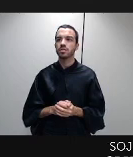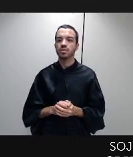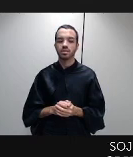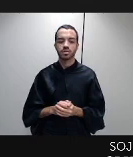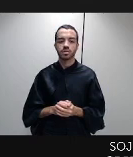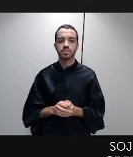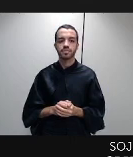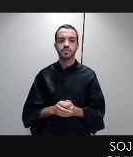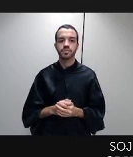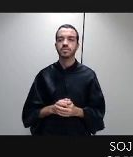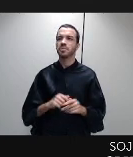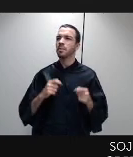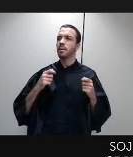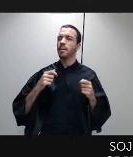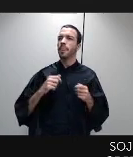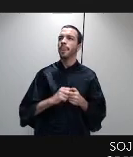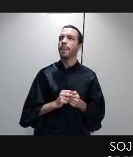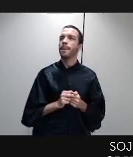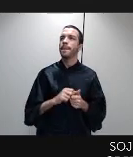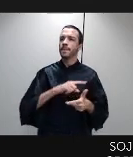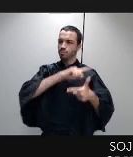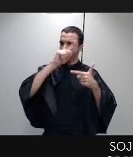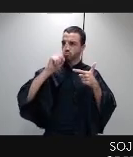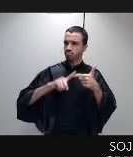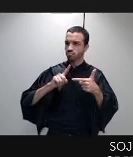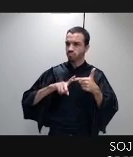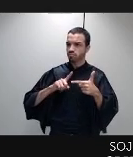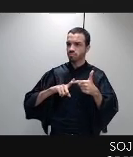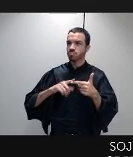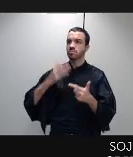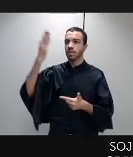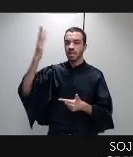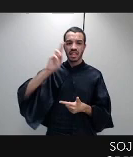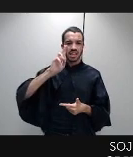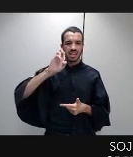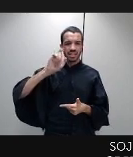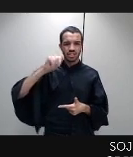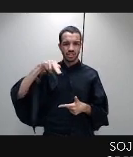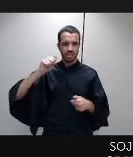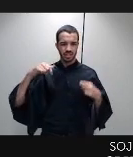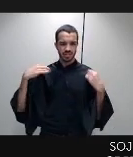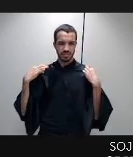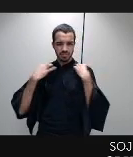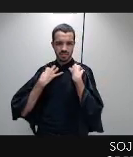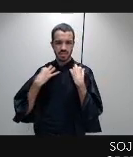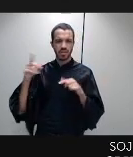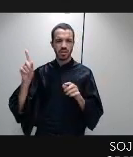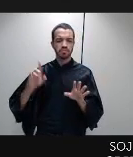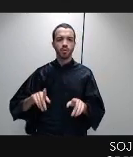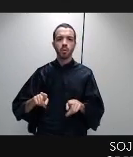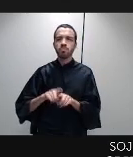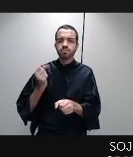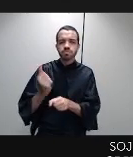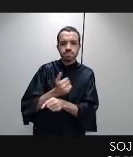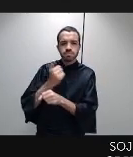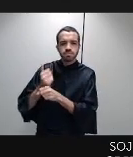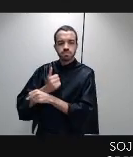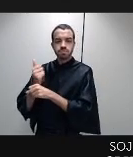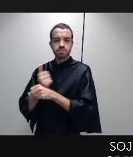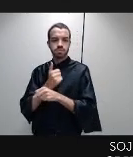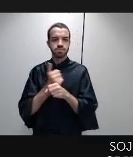segundo lugar diz a ministra Regina construindo engenhosamente uma solução